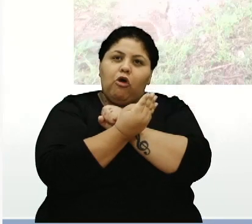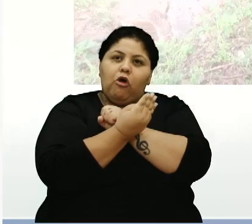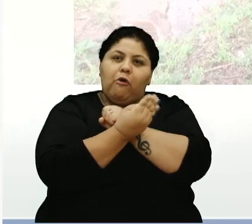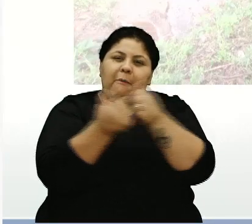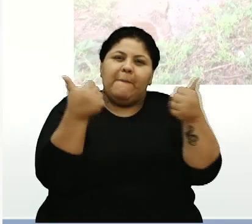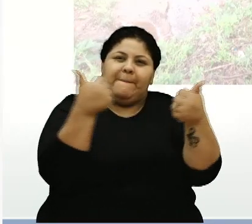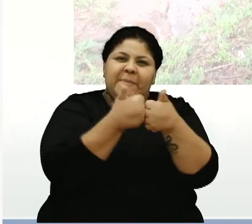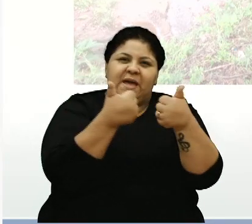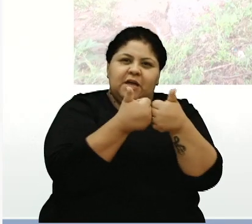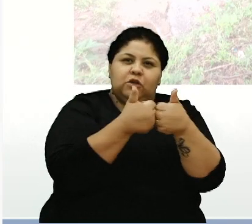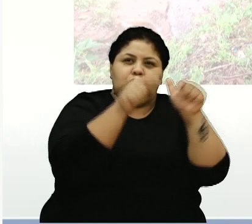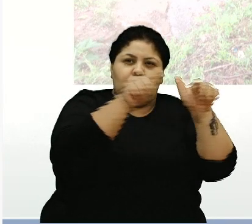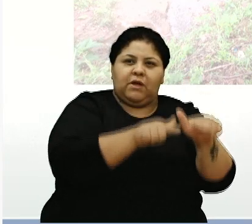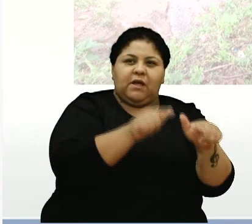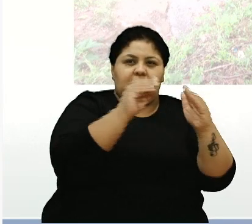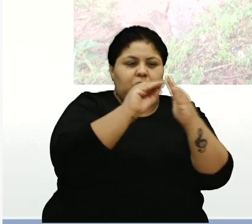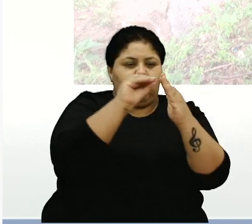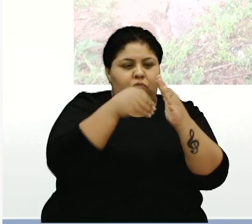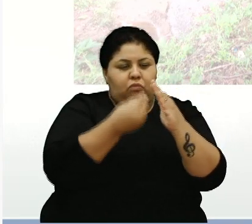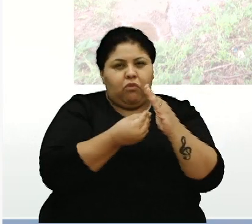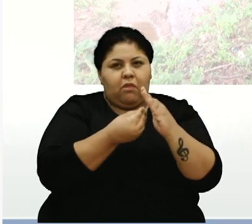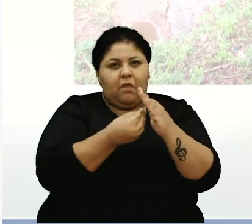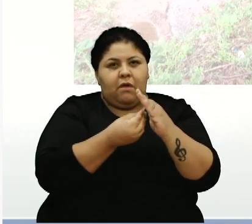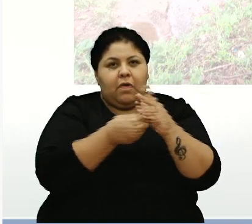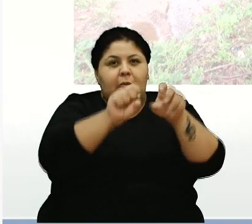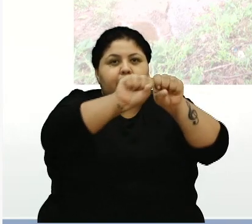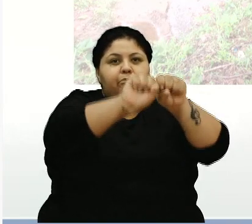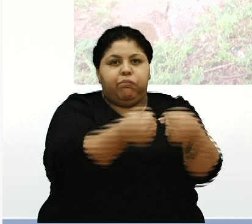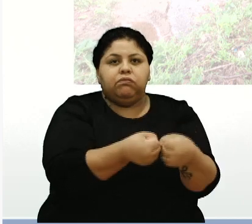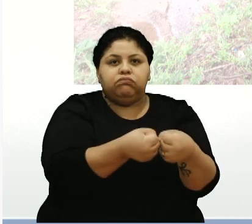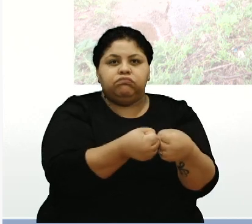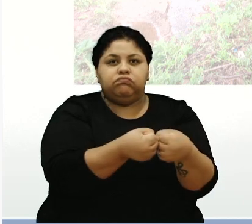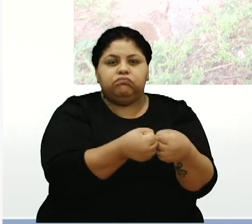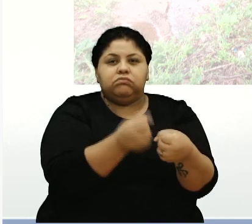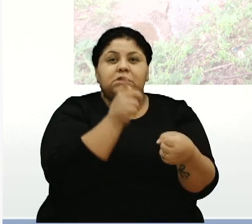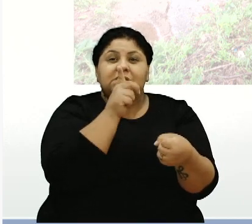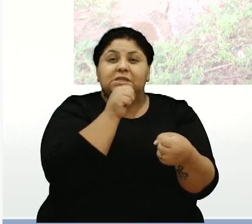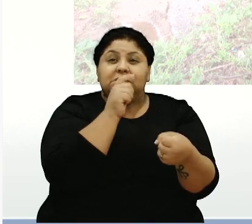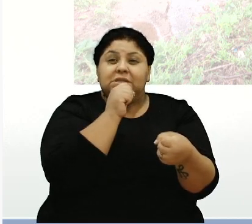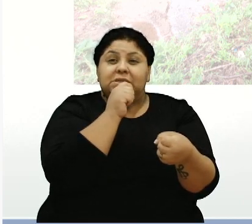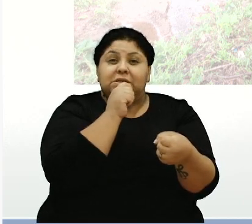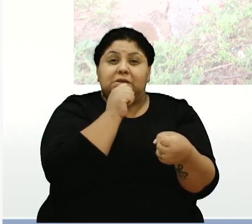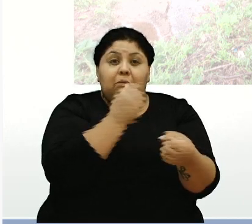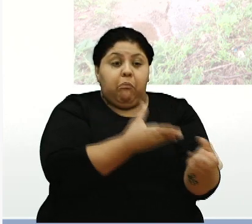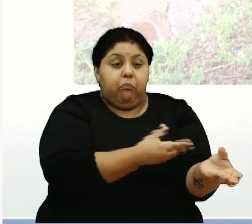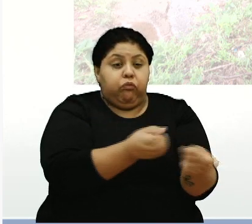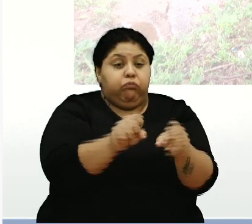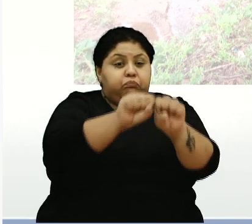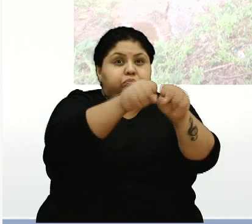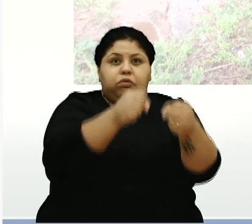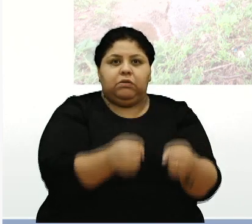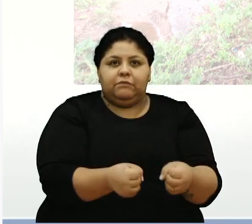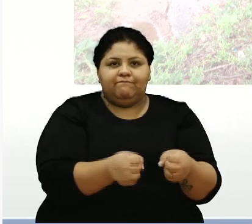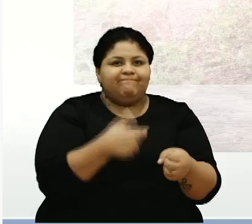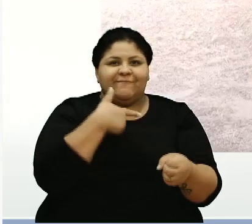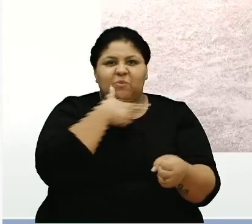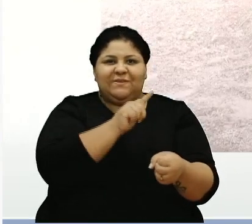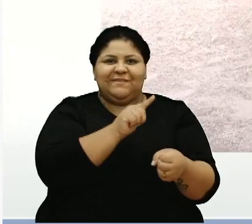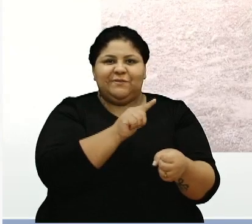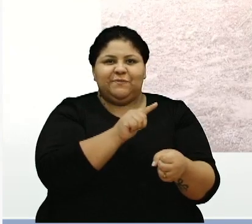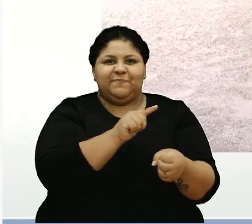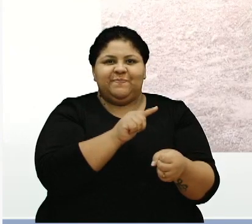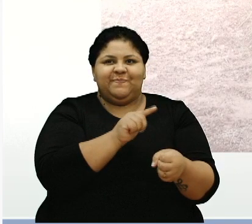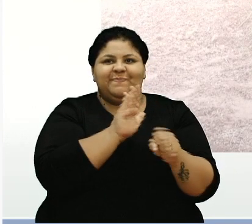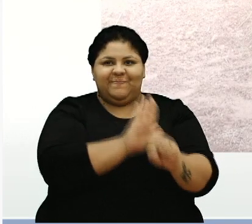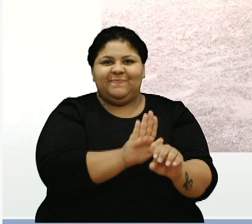SAMAI, e acabou rompendo com a quantidade expressiva de água. O valo não deu conta, o cano